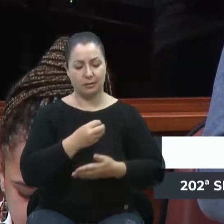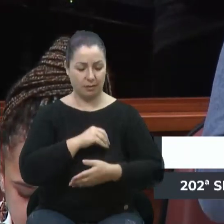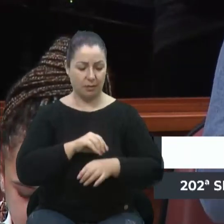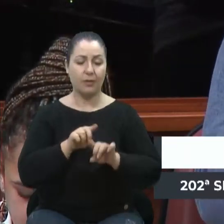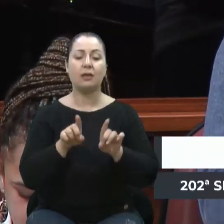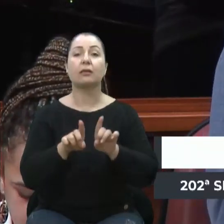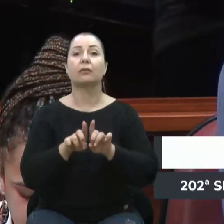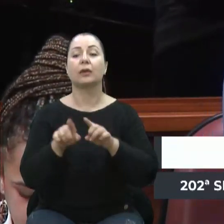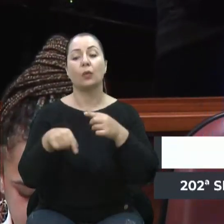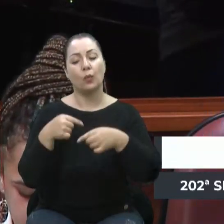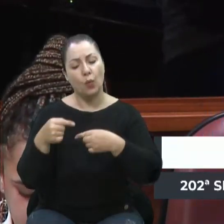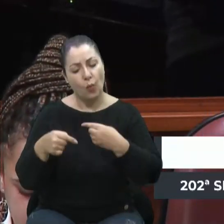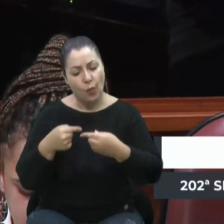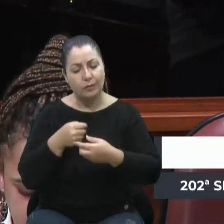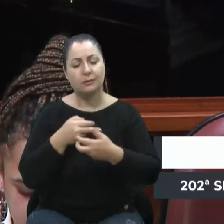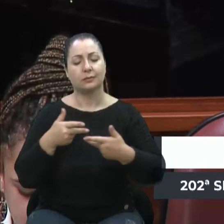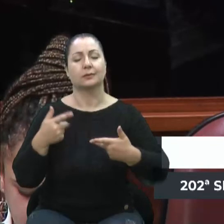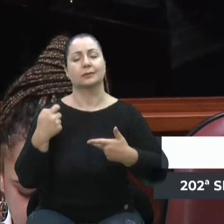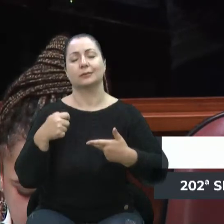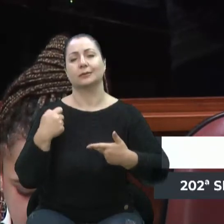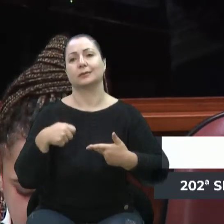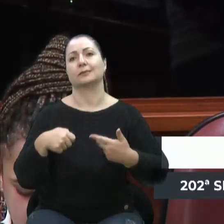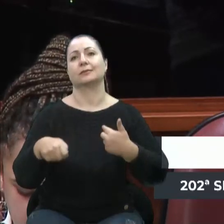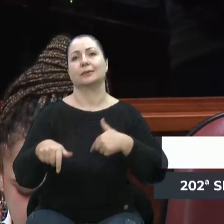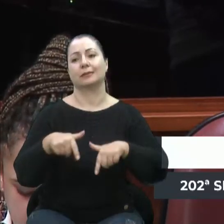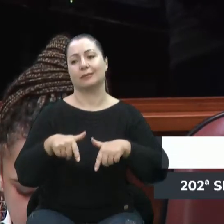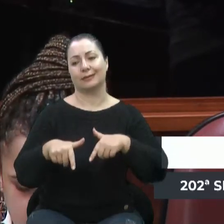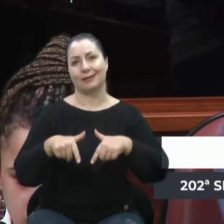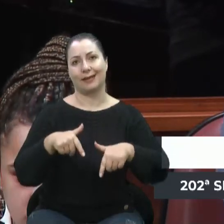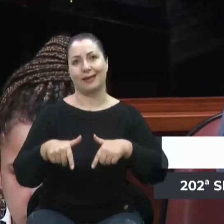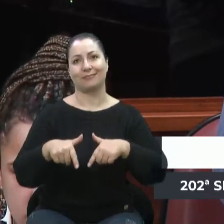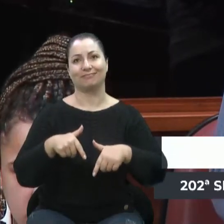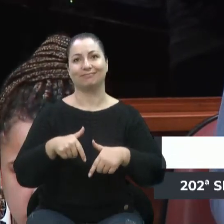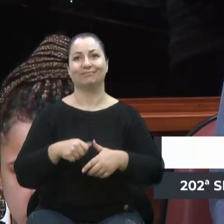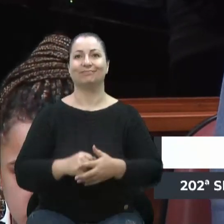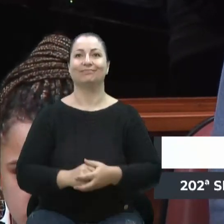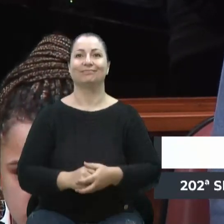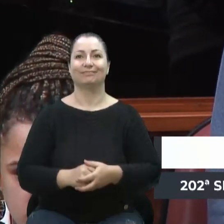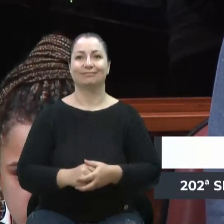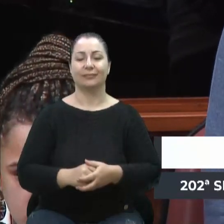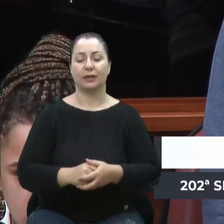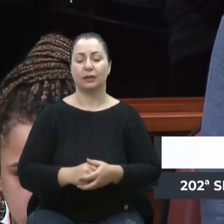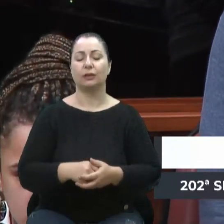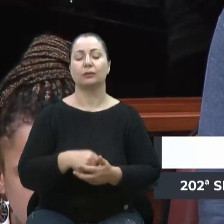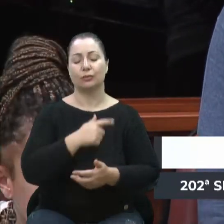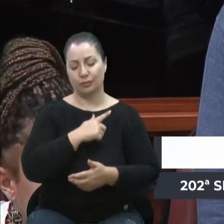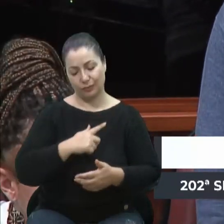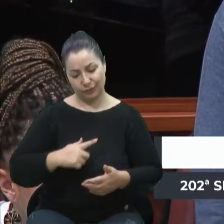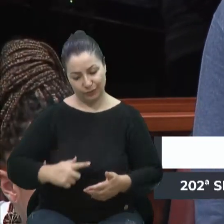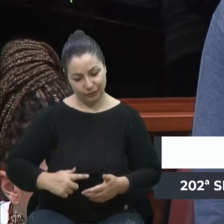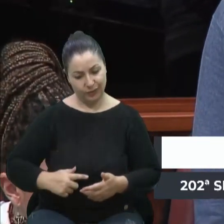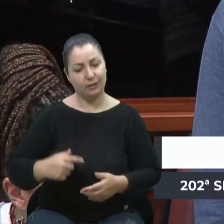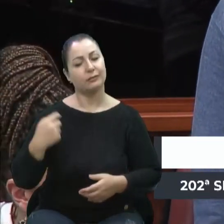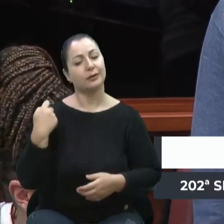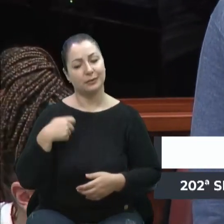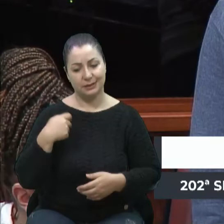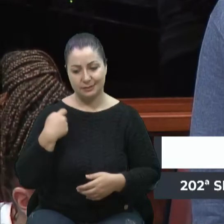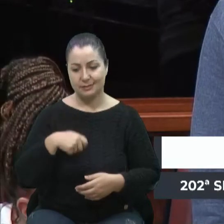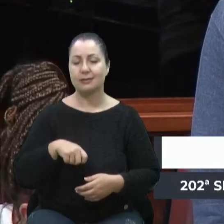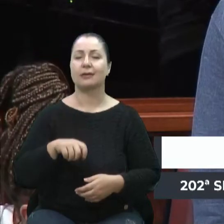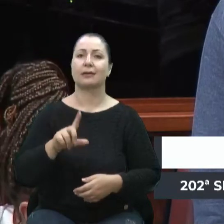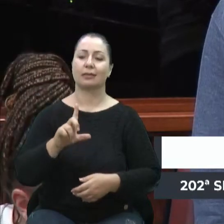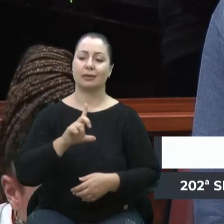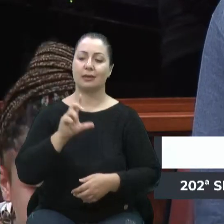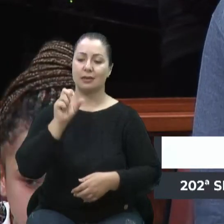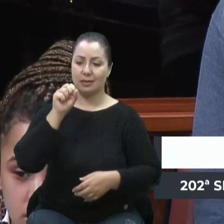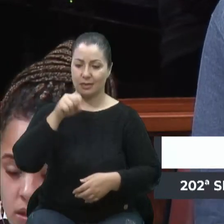nesse caso, o governo municipal precisará, muitas medidas que o governo precisará tomar, se o objetivo